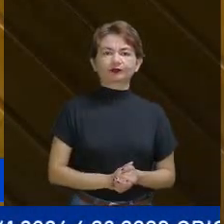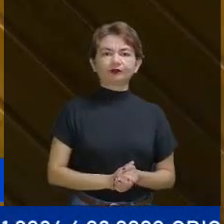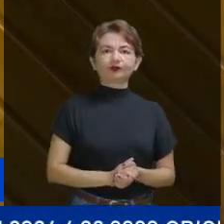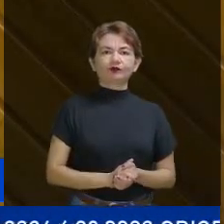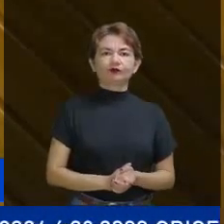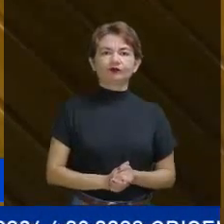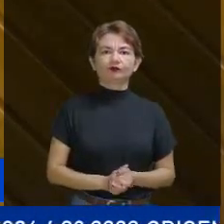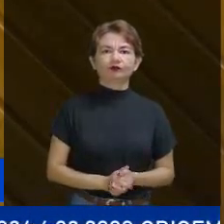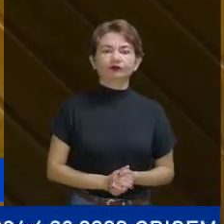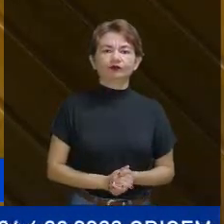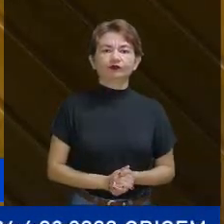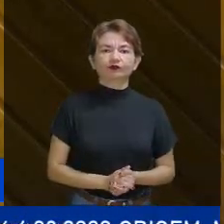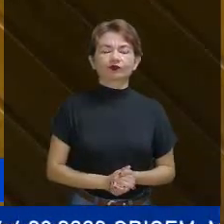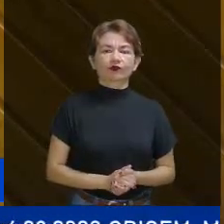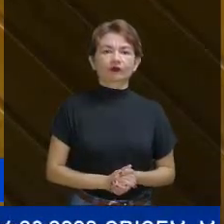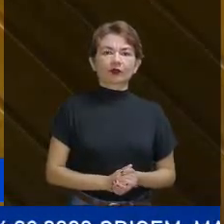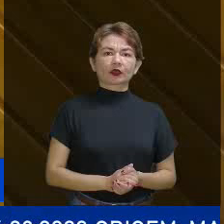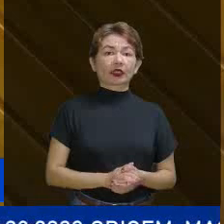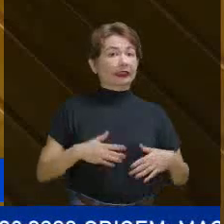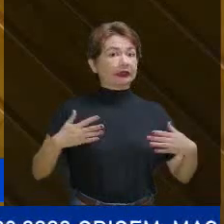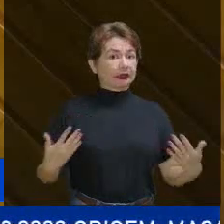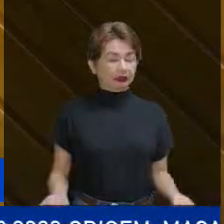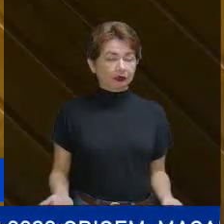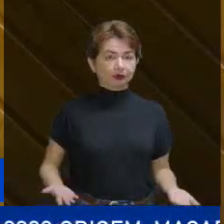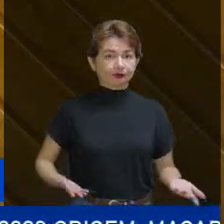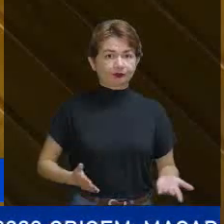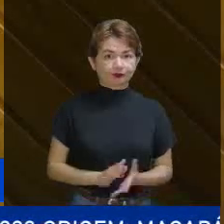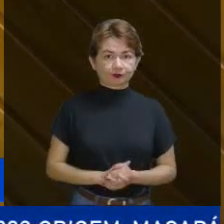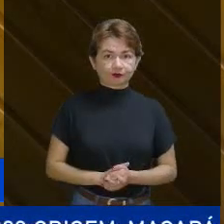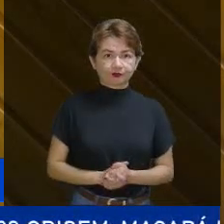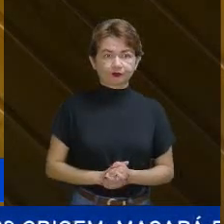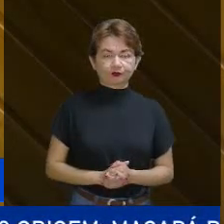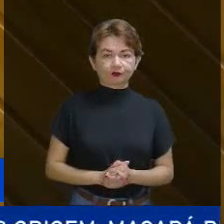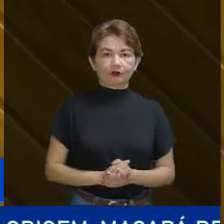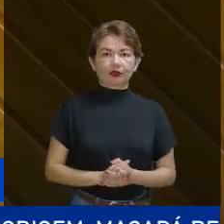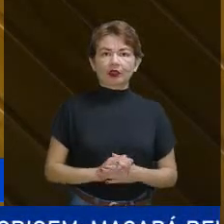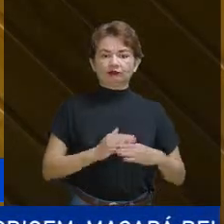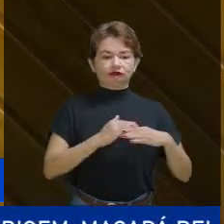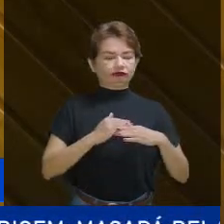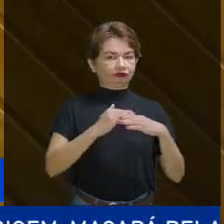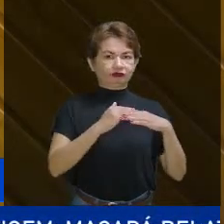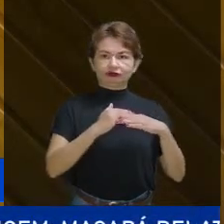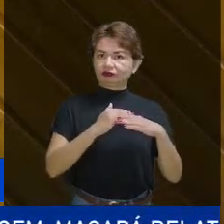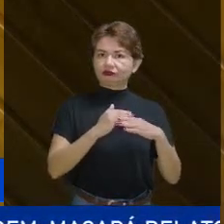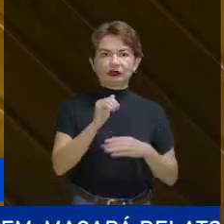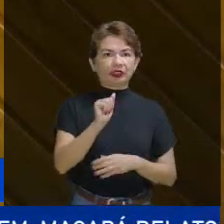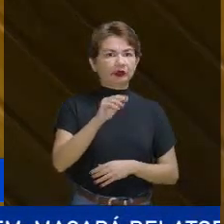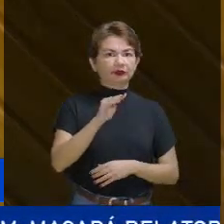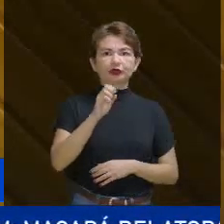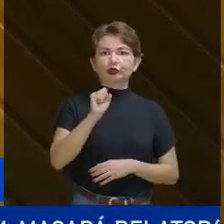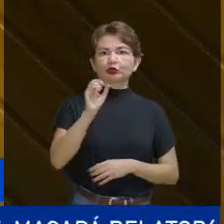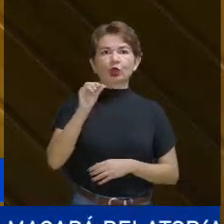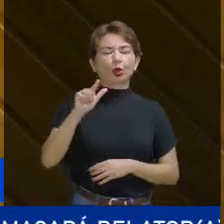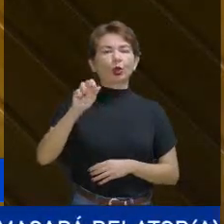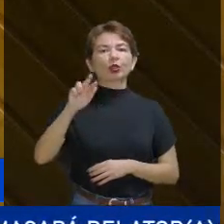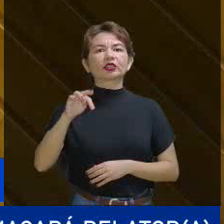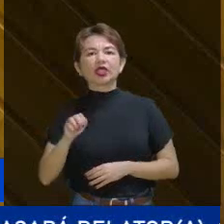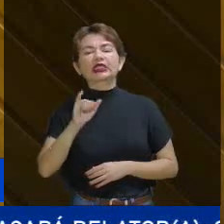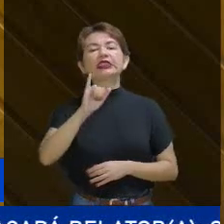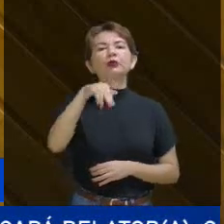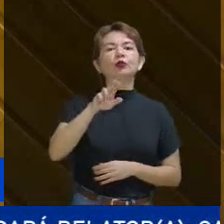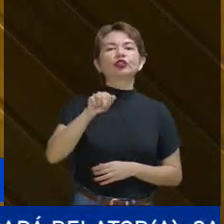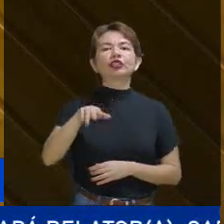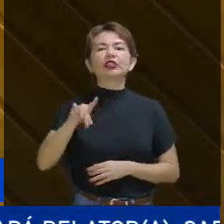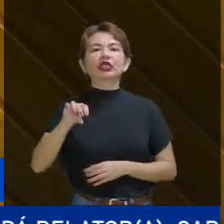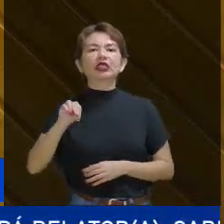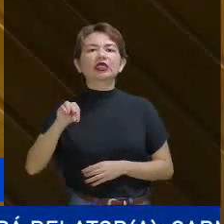pacote anticrime. Então aqui, excelências, estamos diante de uma nulidade absoluta. Não se tem, infelizmente, como